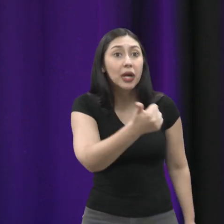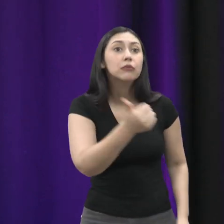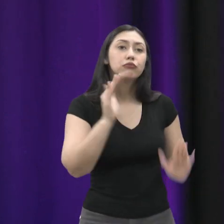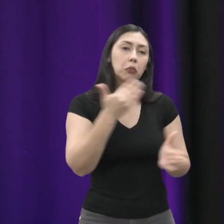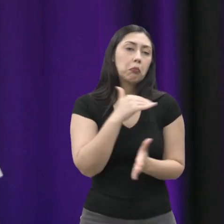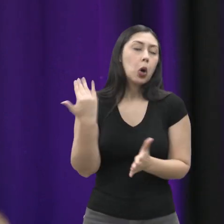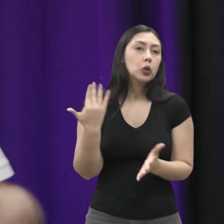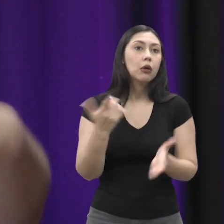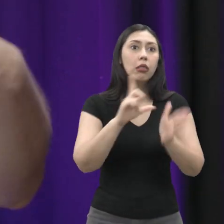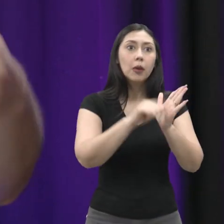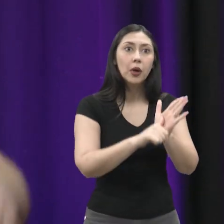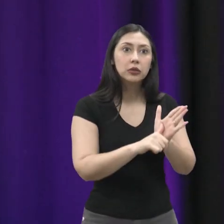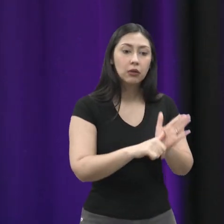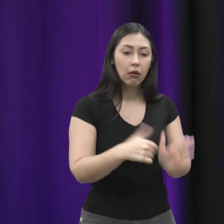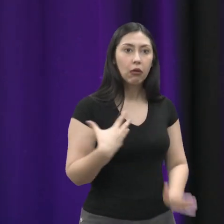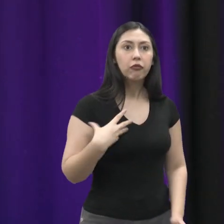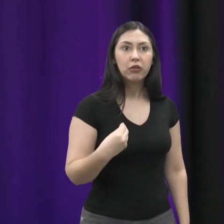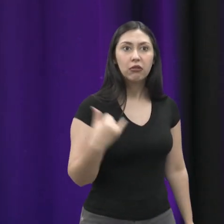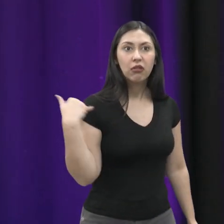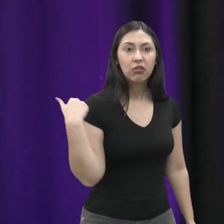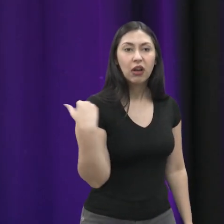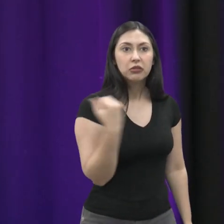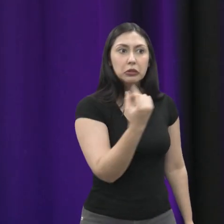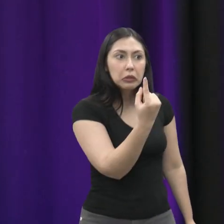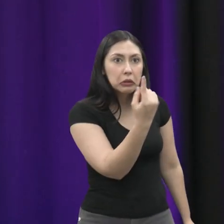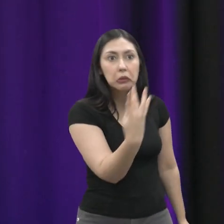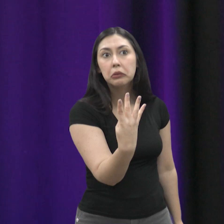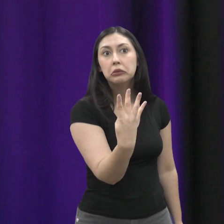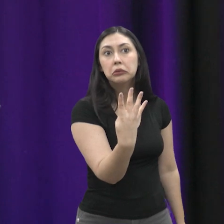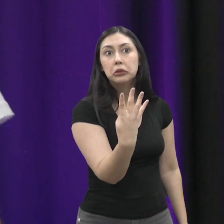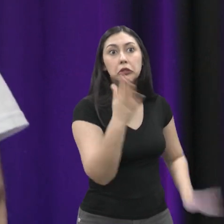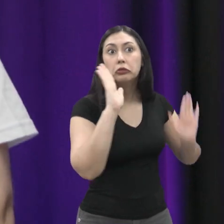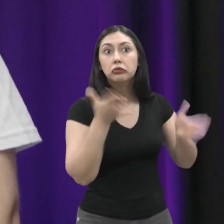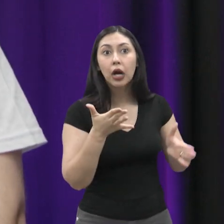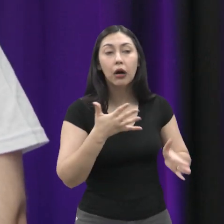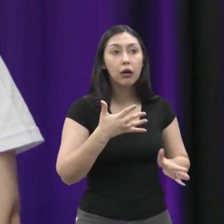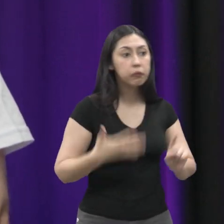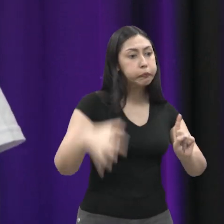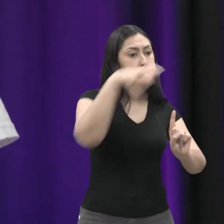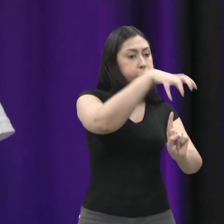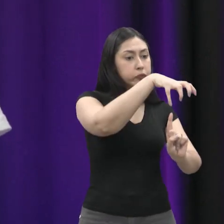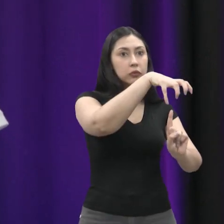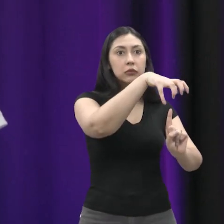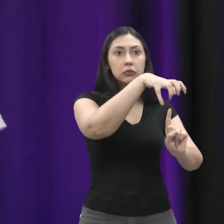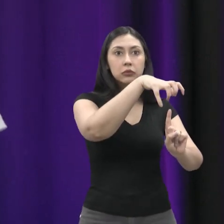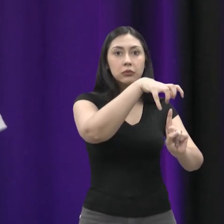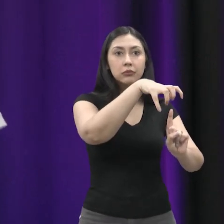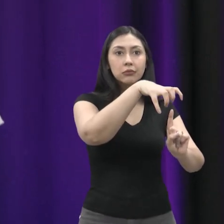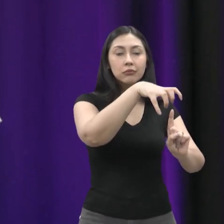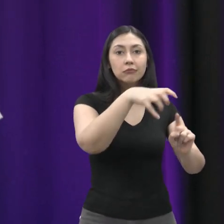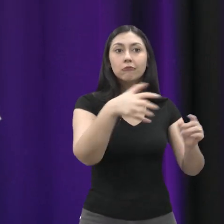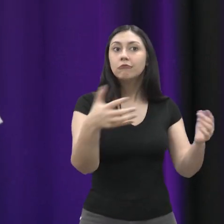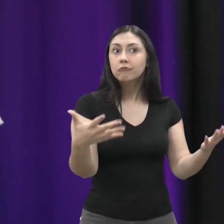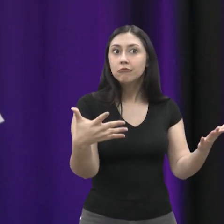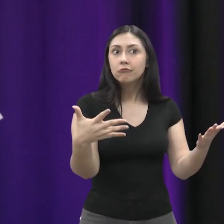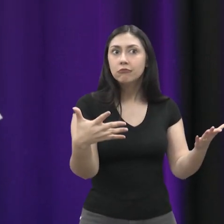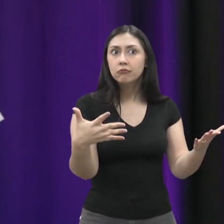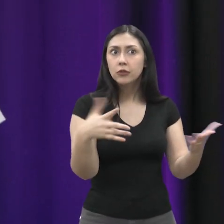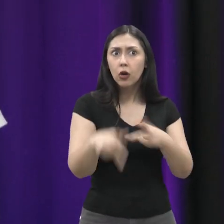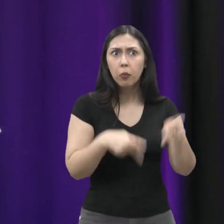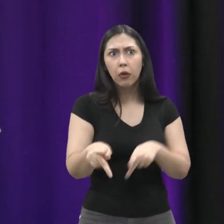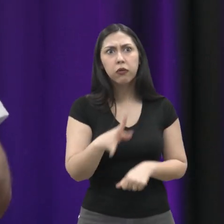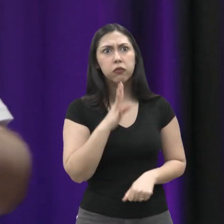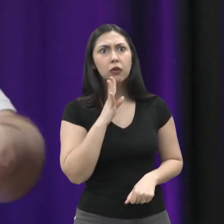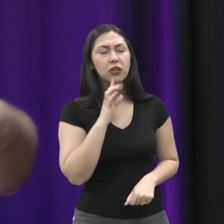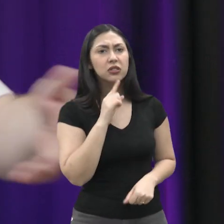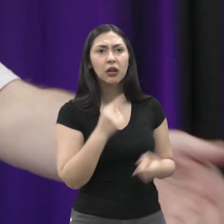10 anos de idade, né, em 1840 estava com 14 anos, e que o povo de alguma forma conhecia, né? Ele